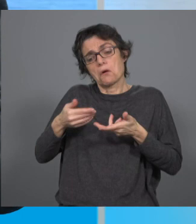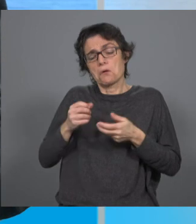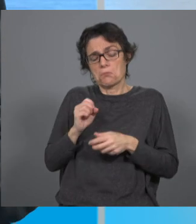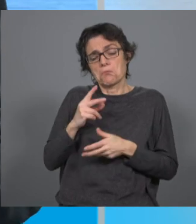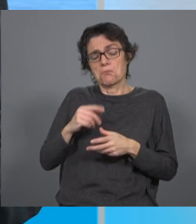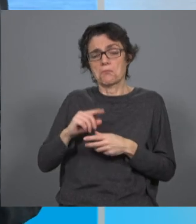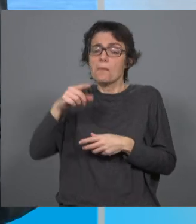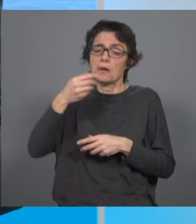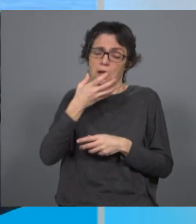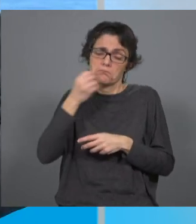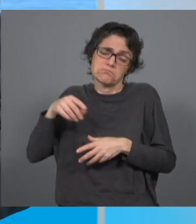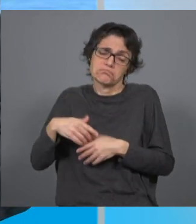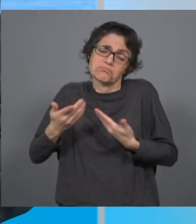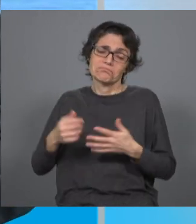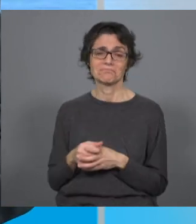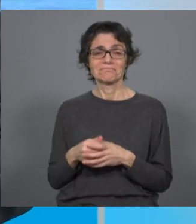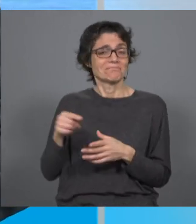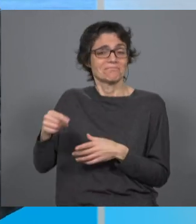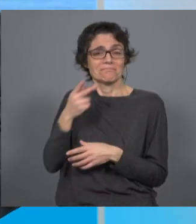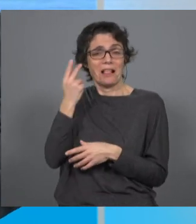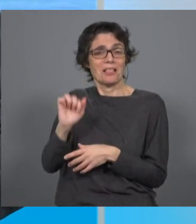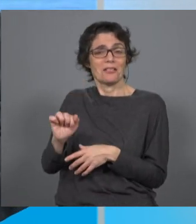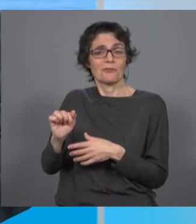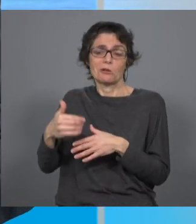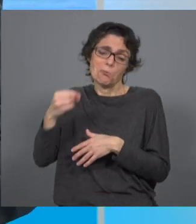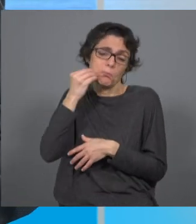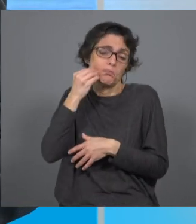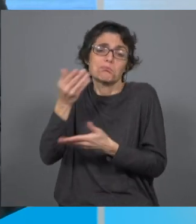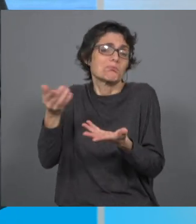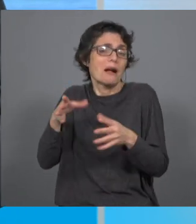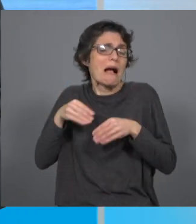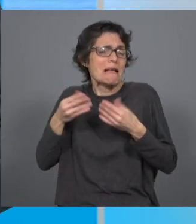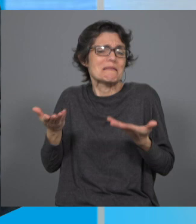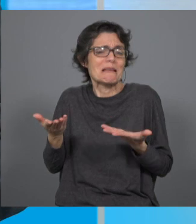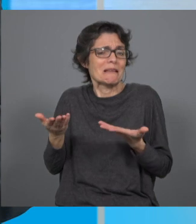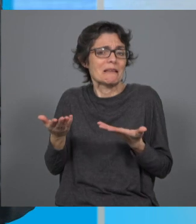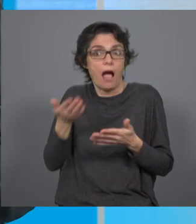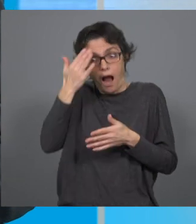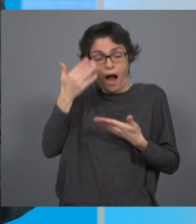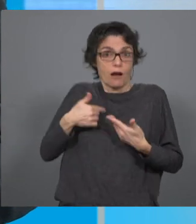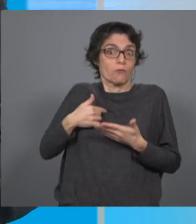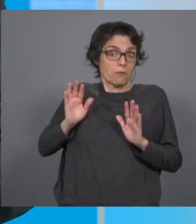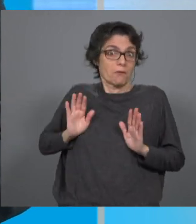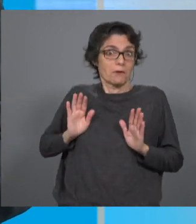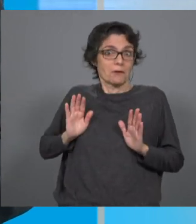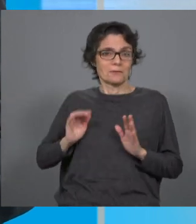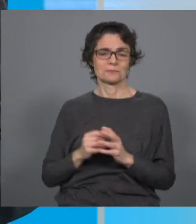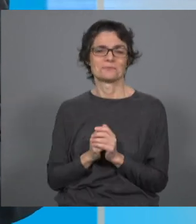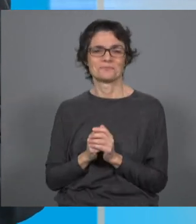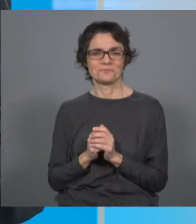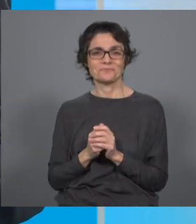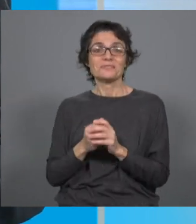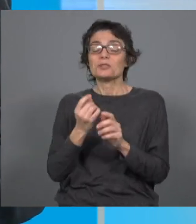supera, não vai ficar traumatizada pelo uso, penso eu, não fica traumatizada pelo uso de uma máscara,